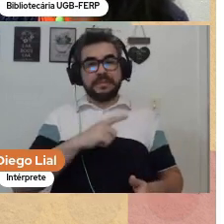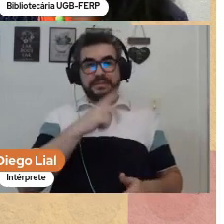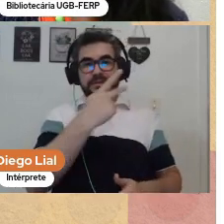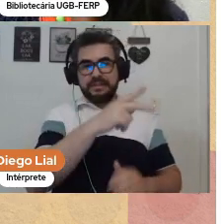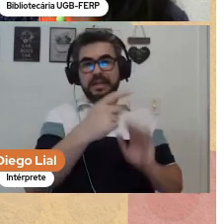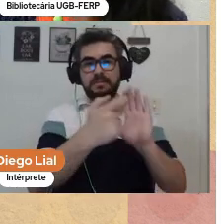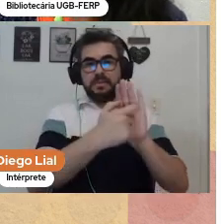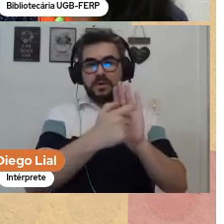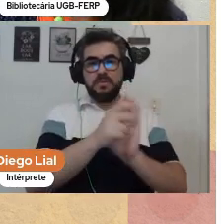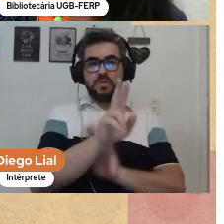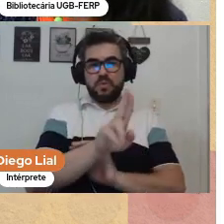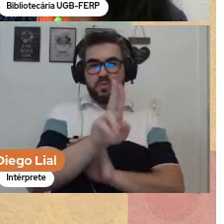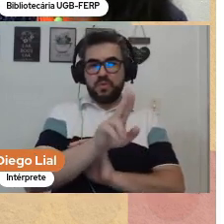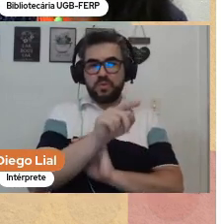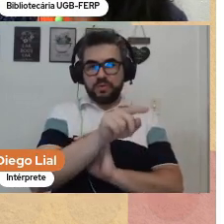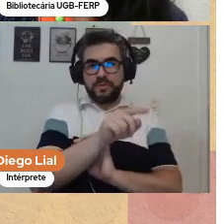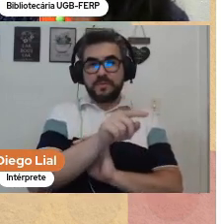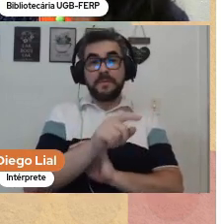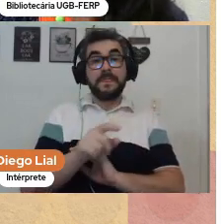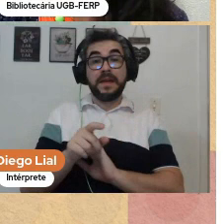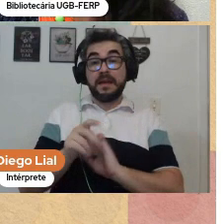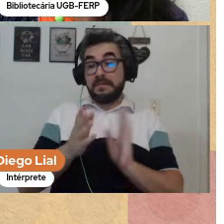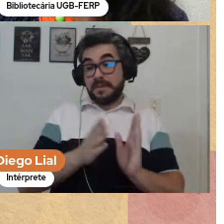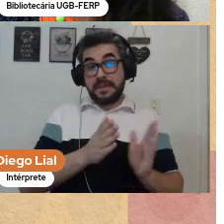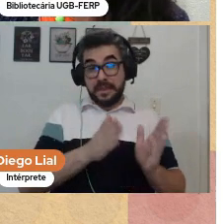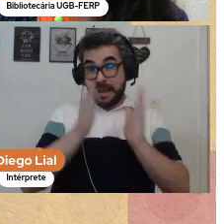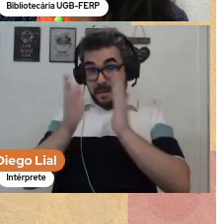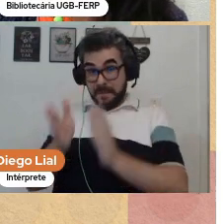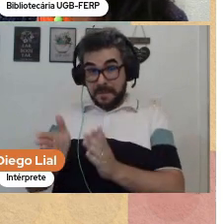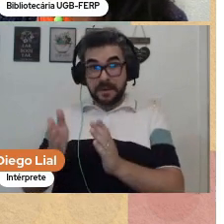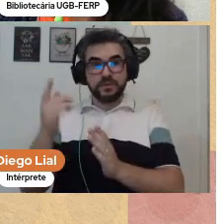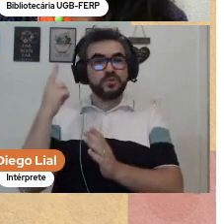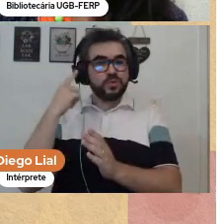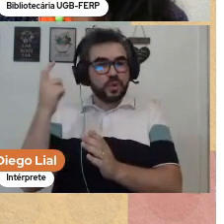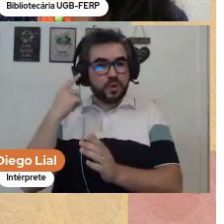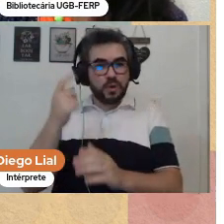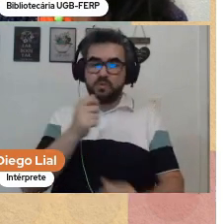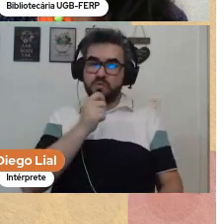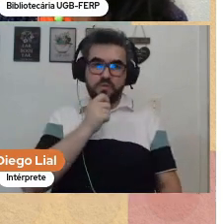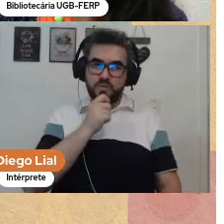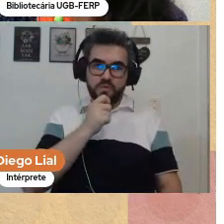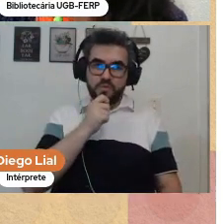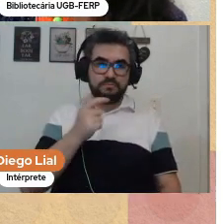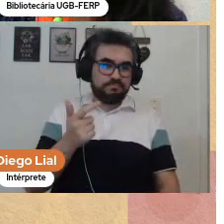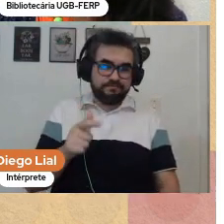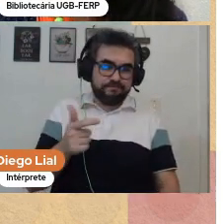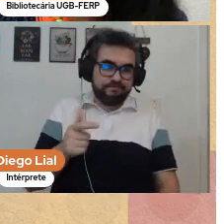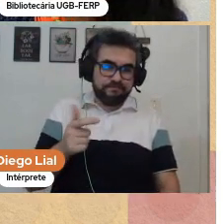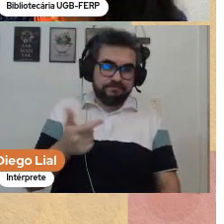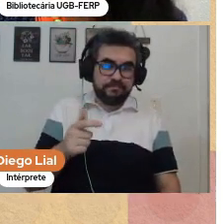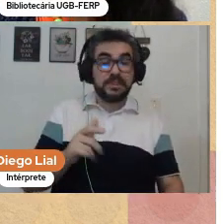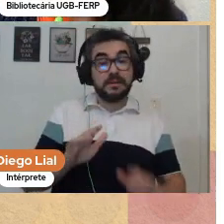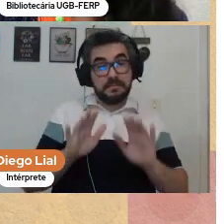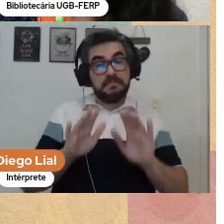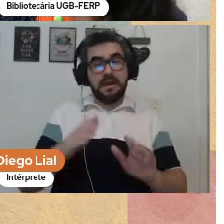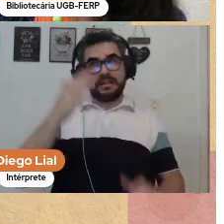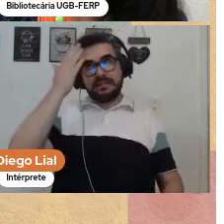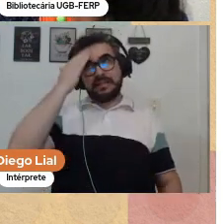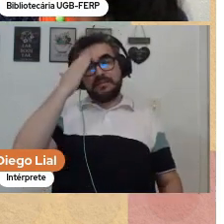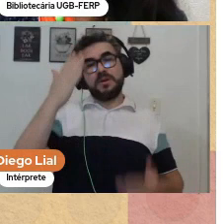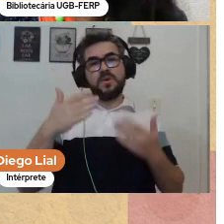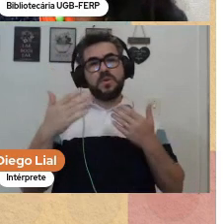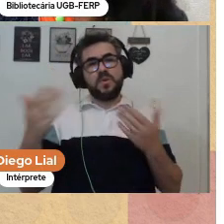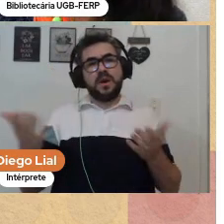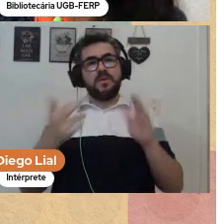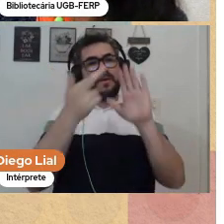sonoro ainda não tem essa parte, mas sabemos o que os critérios principais que